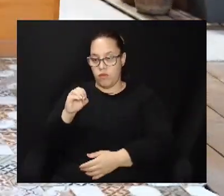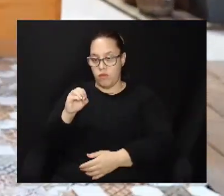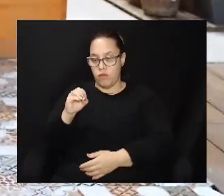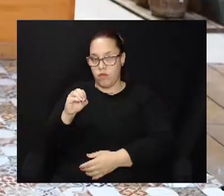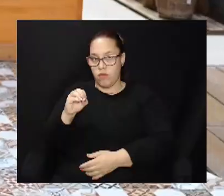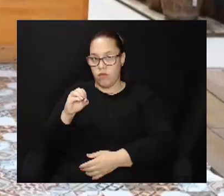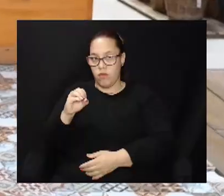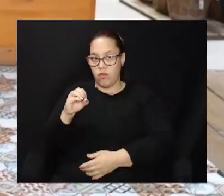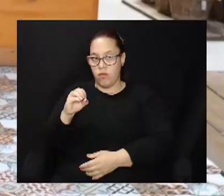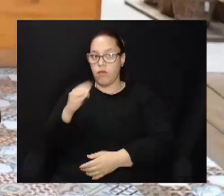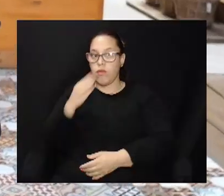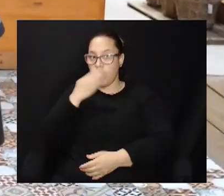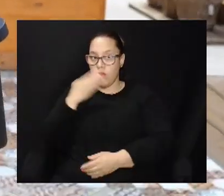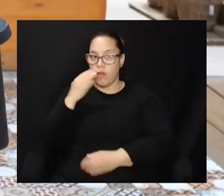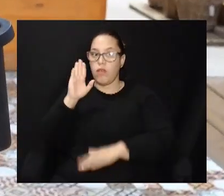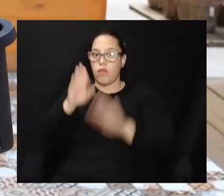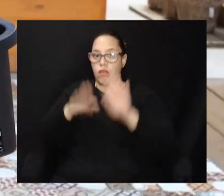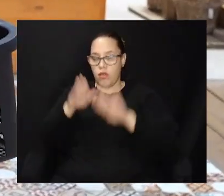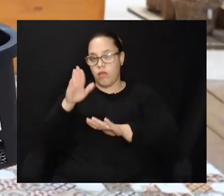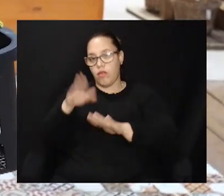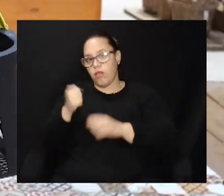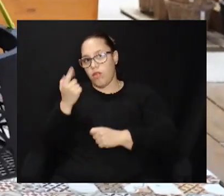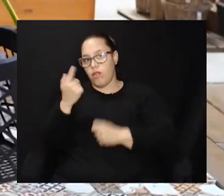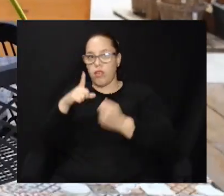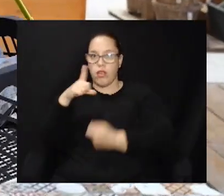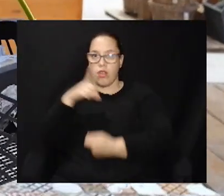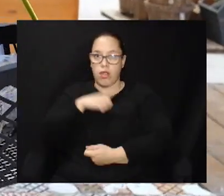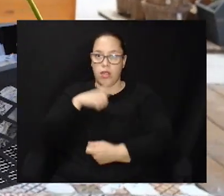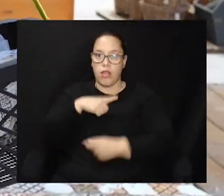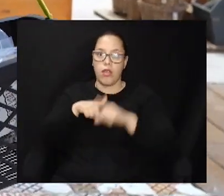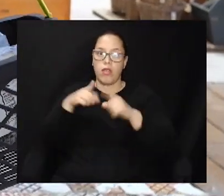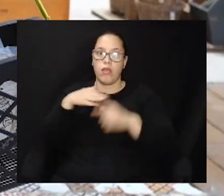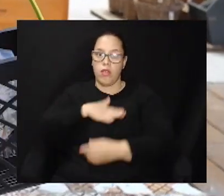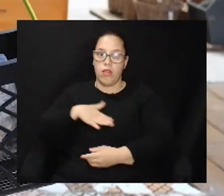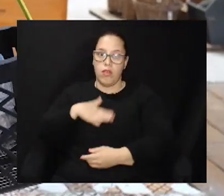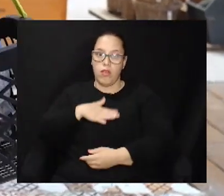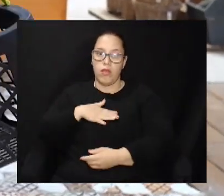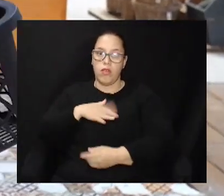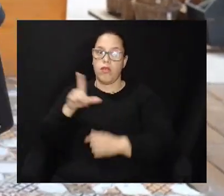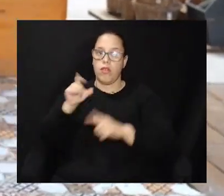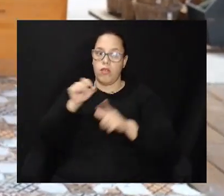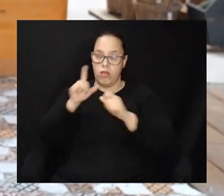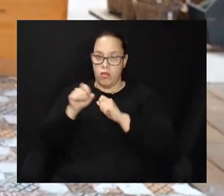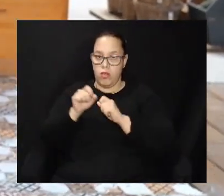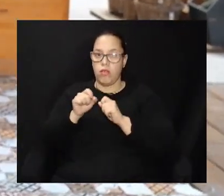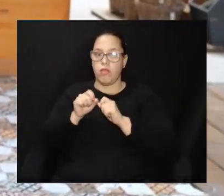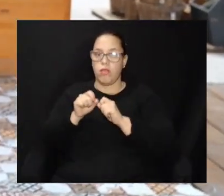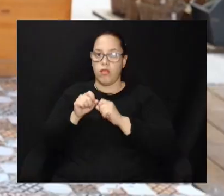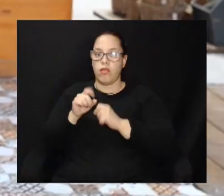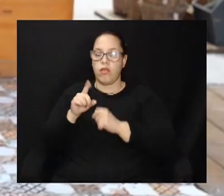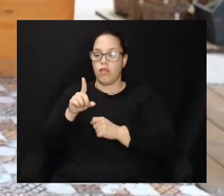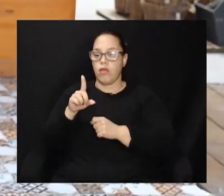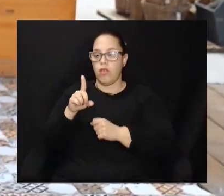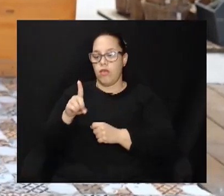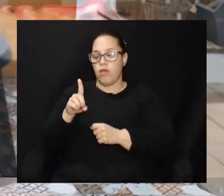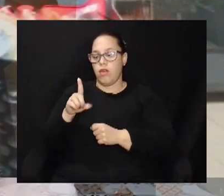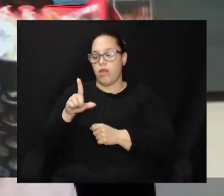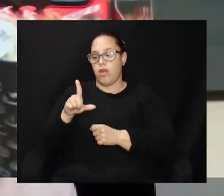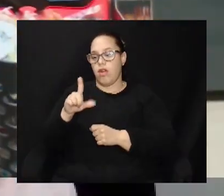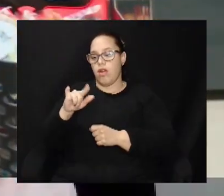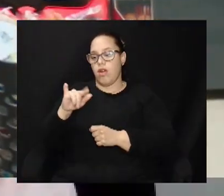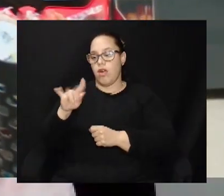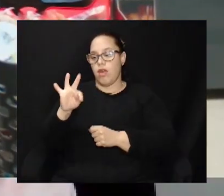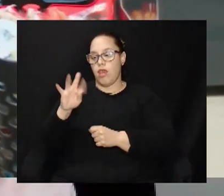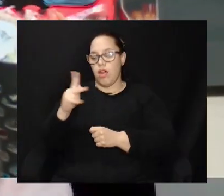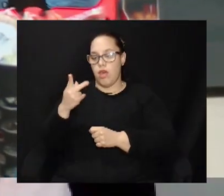para adoçar, enfim. Mas eu gosto muito das opções que são diets ou que são lights, né? Principalmente o light. O light significa